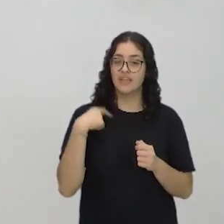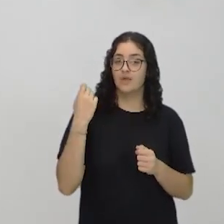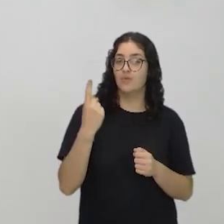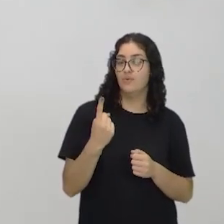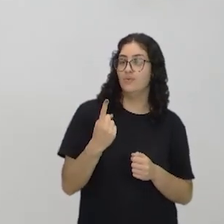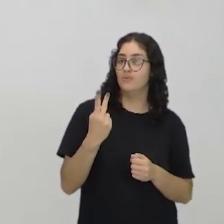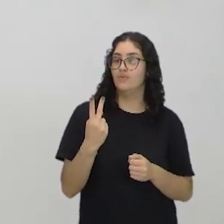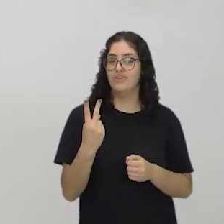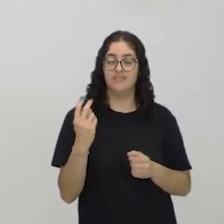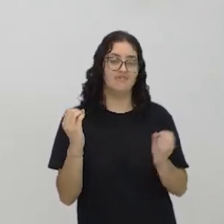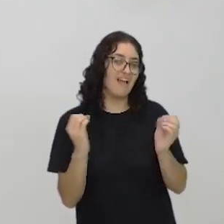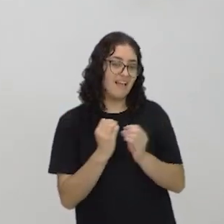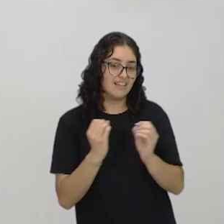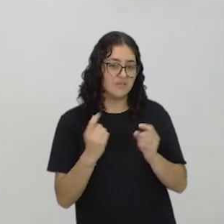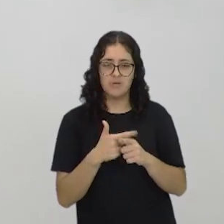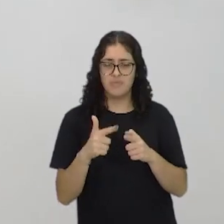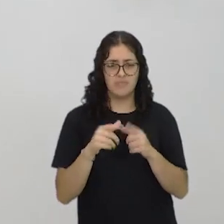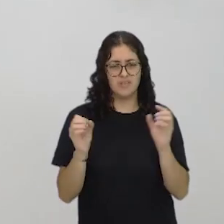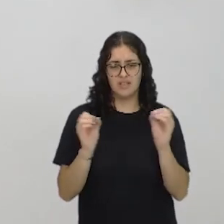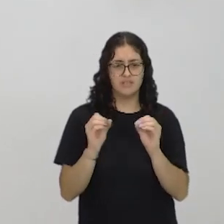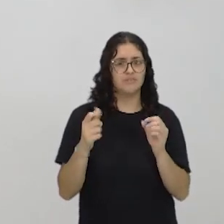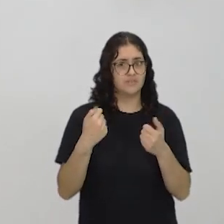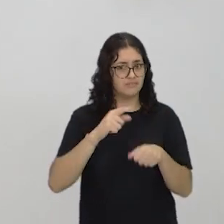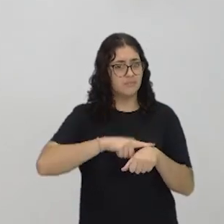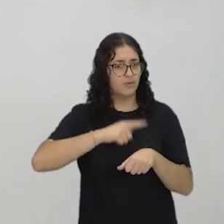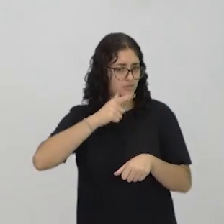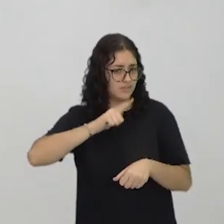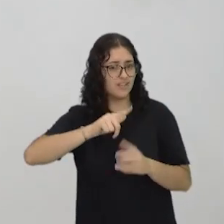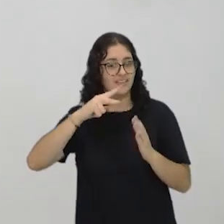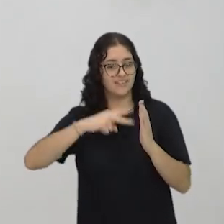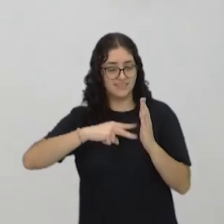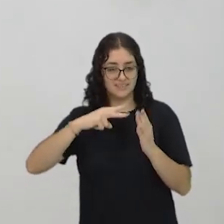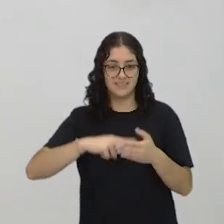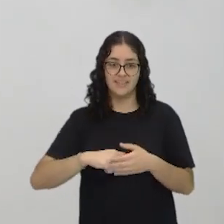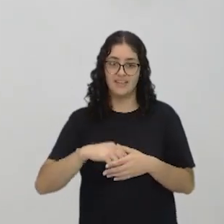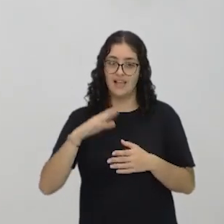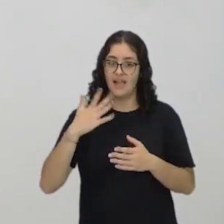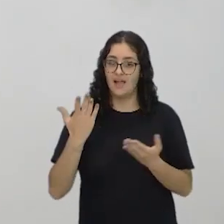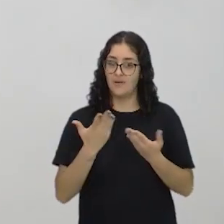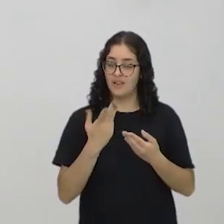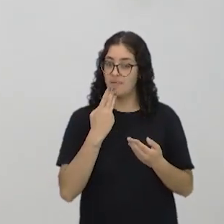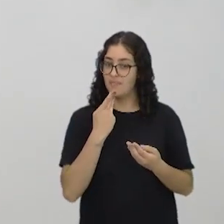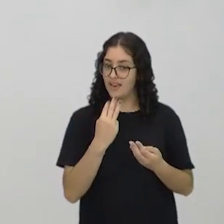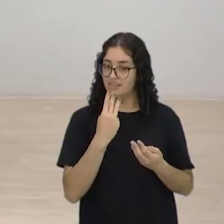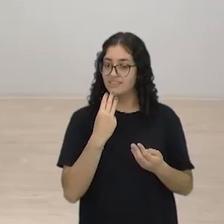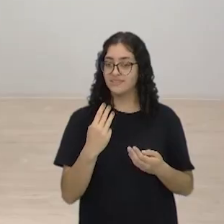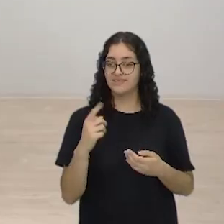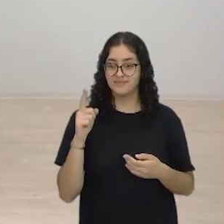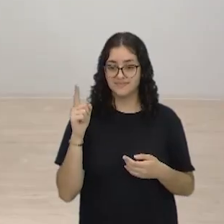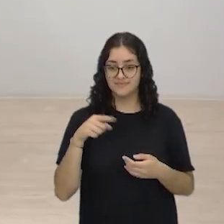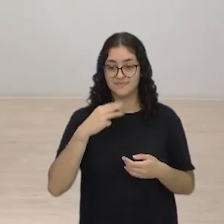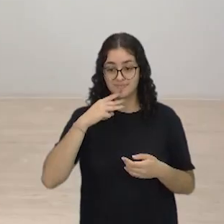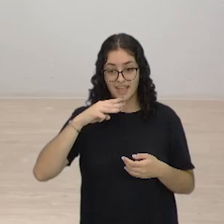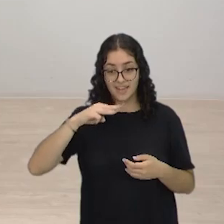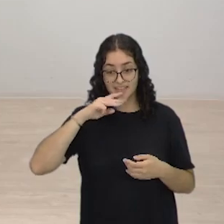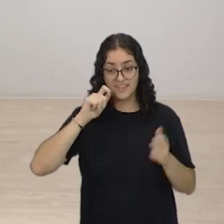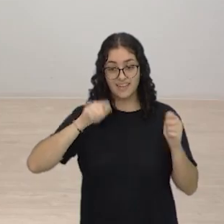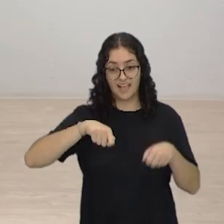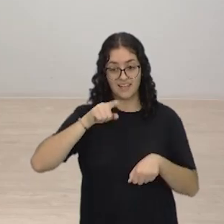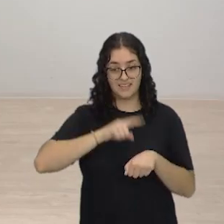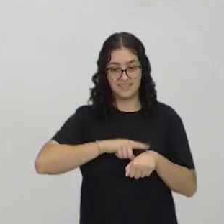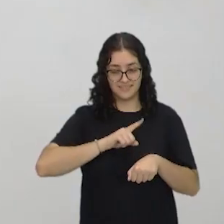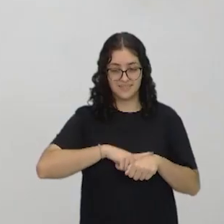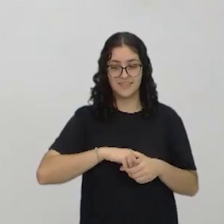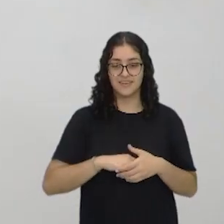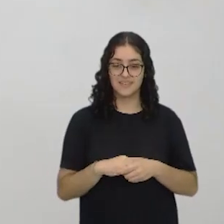dois, não li nenhum ainda, não tem problema, dá tempo, a gente está aqui, estamos no mês de março, não é isso? Março, estamos em março, então dá tempo. Então, de